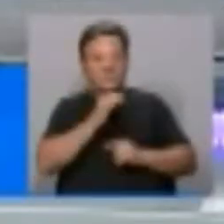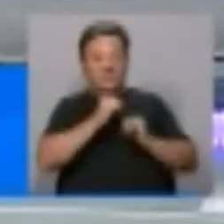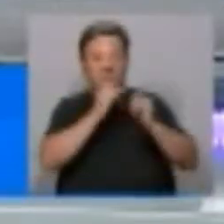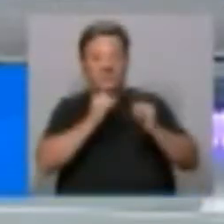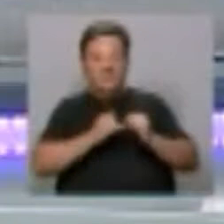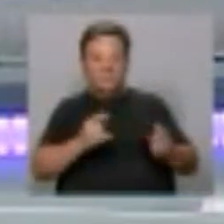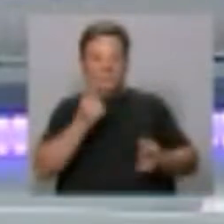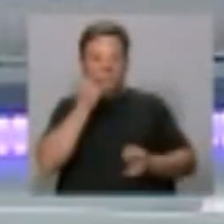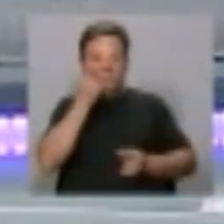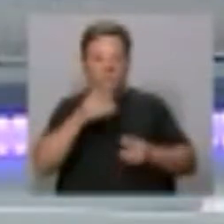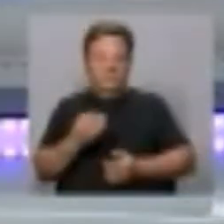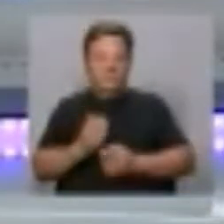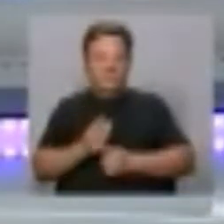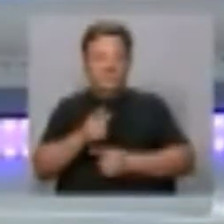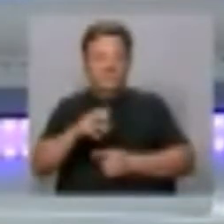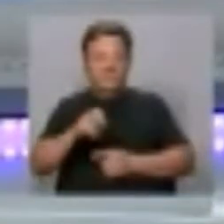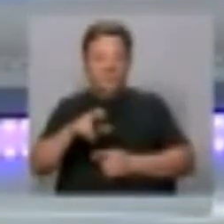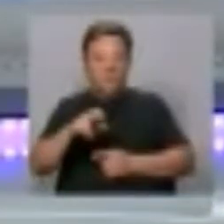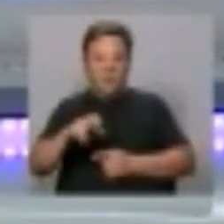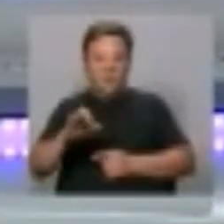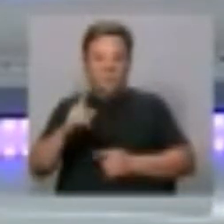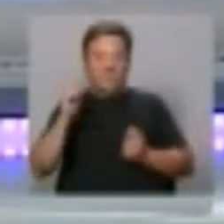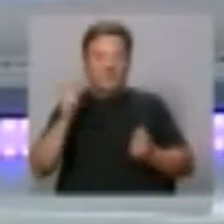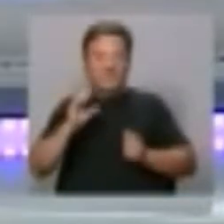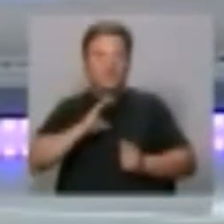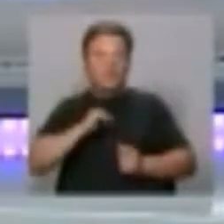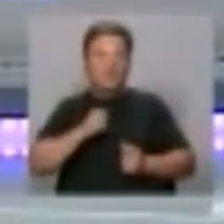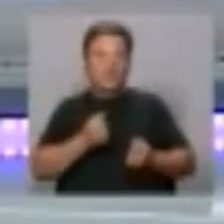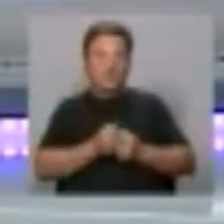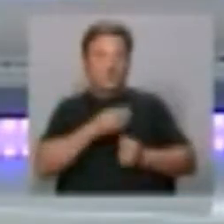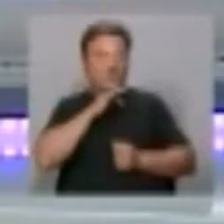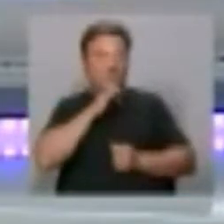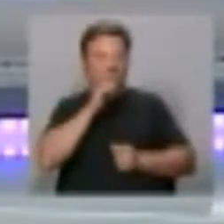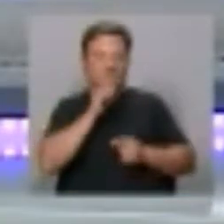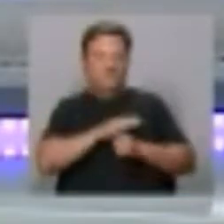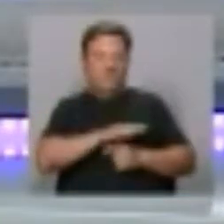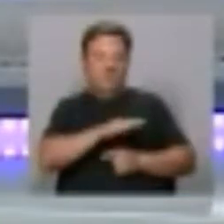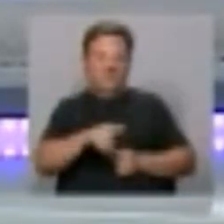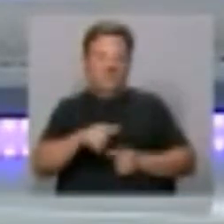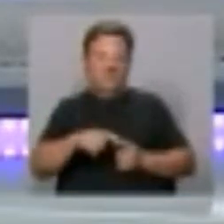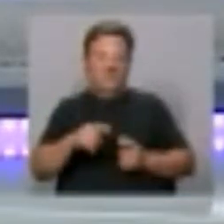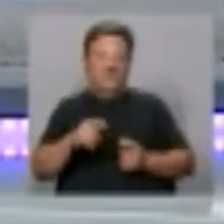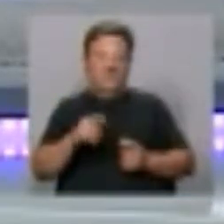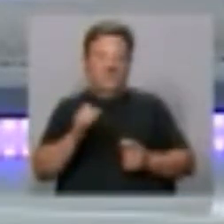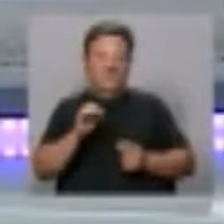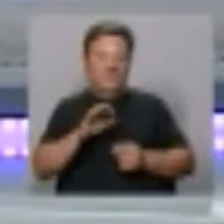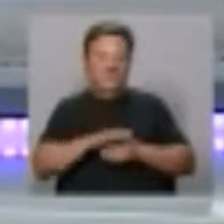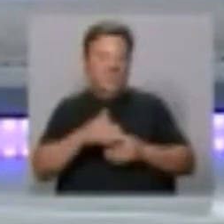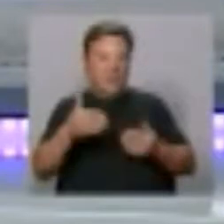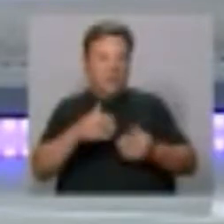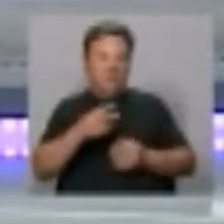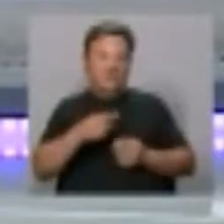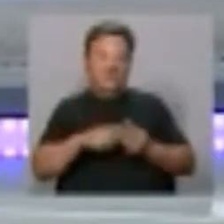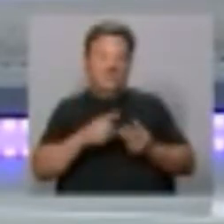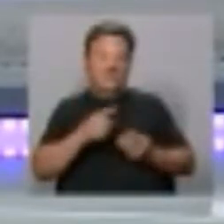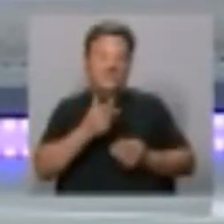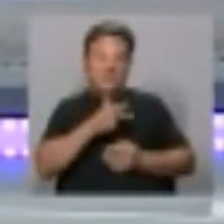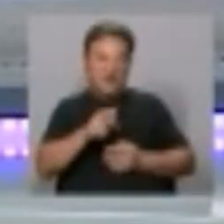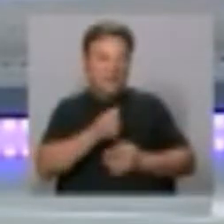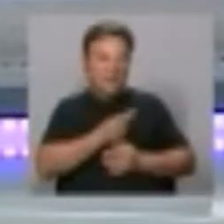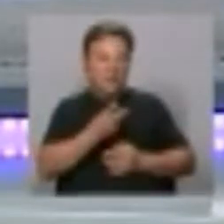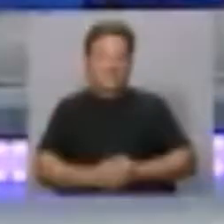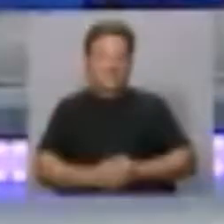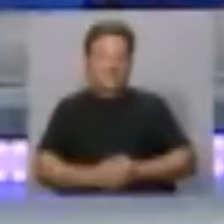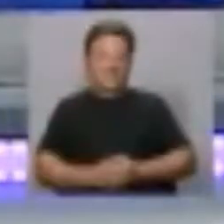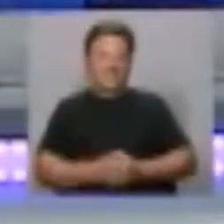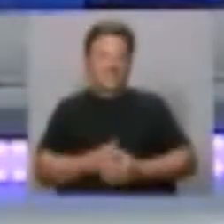nacional. Um italiano, um russo. A campanha mundial contra a poluição marítima. Sem aquários, três deles portugueses, vão mostrar as